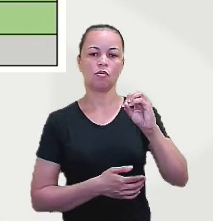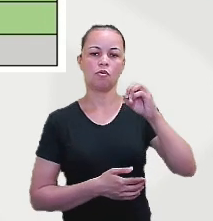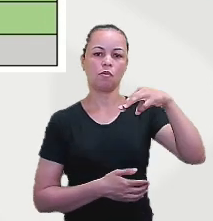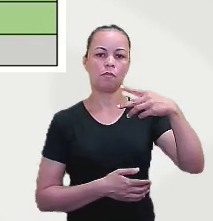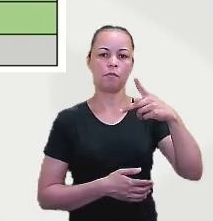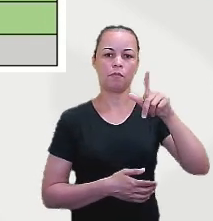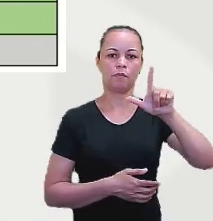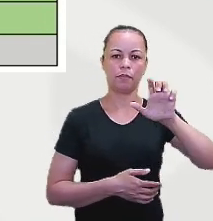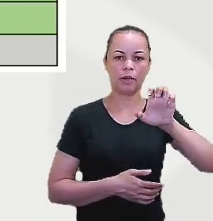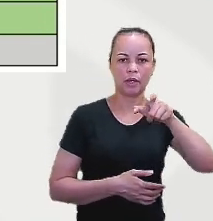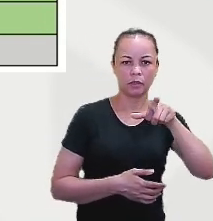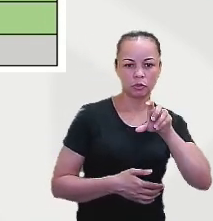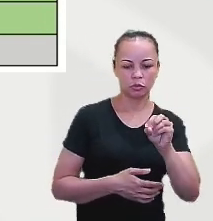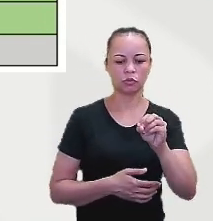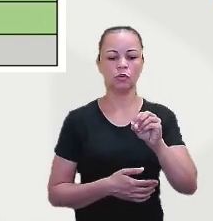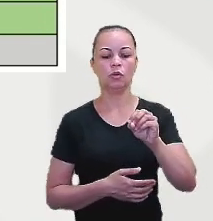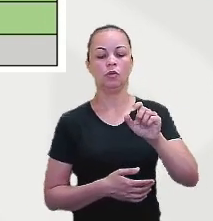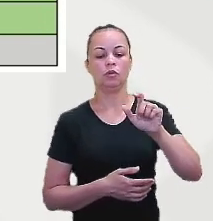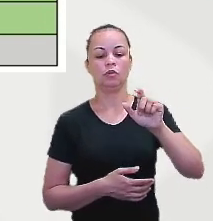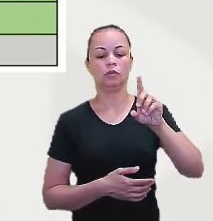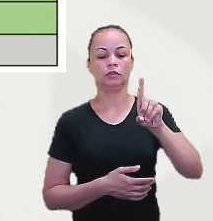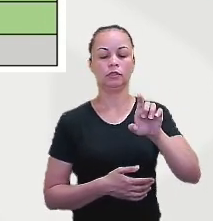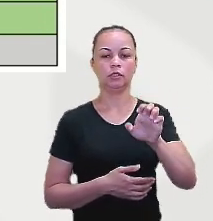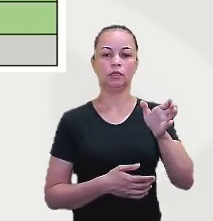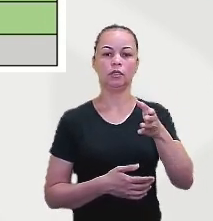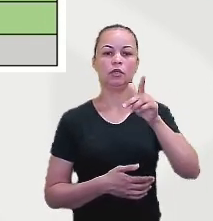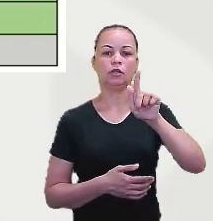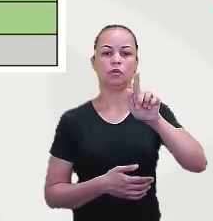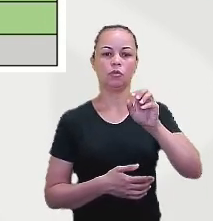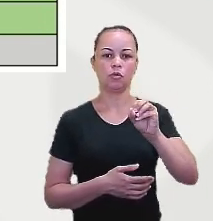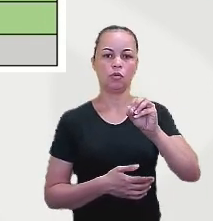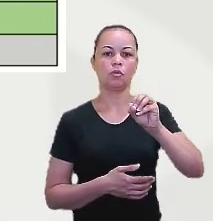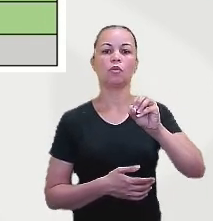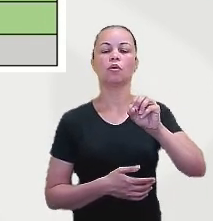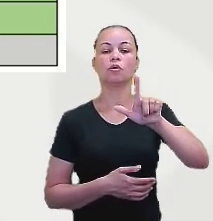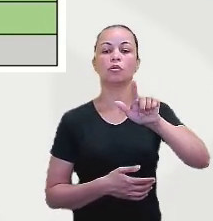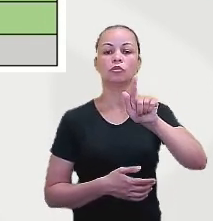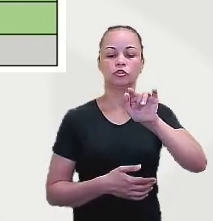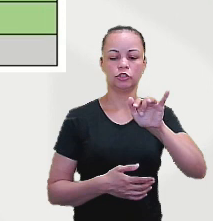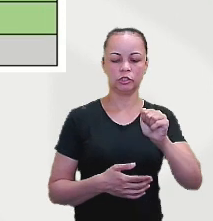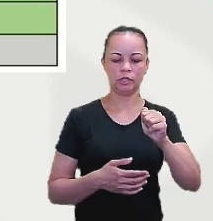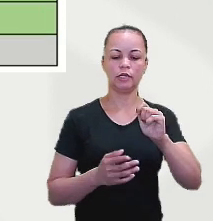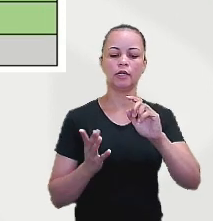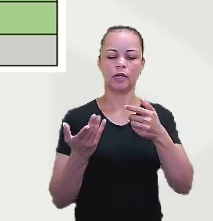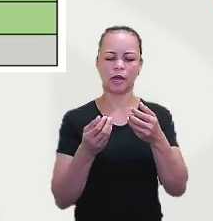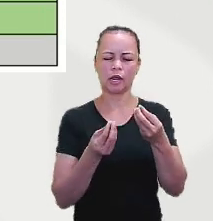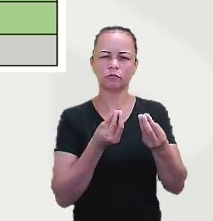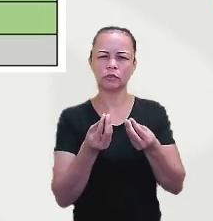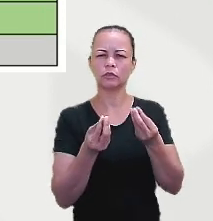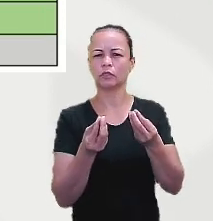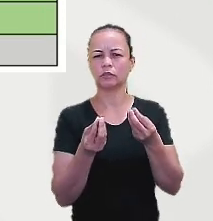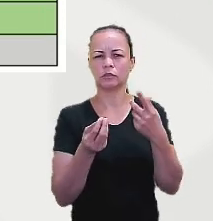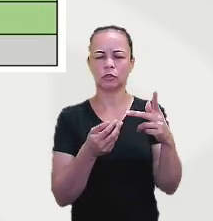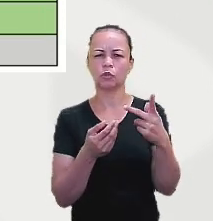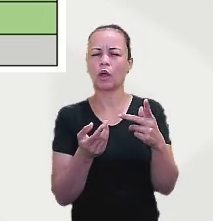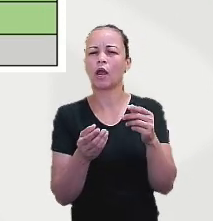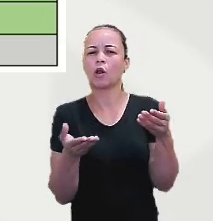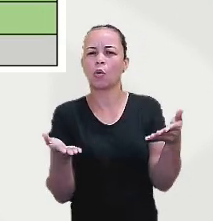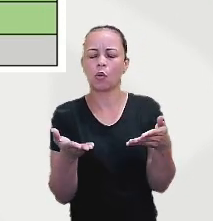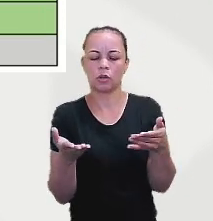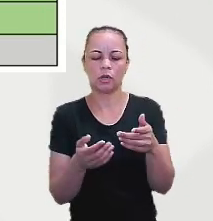que hoje, gente, guarda essa informação pela nova nomenclatura biológica, a gente não chama mais complexo de Golgi, mas sim complexo